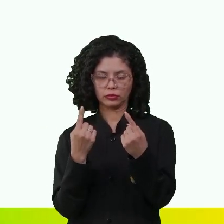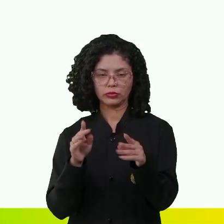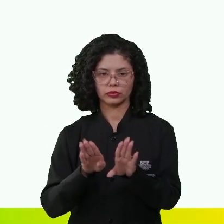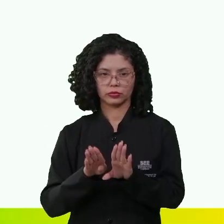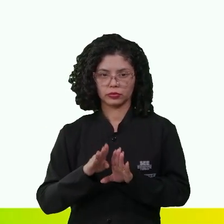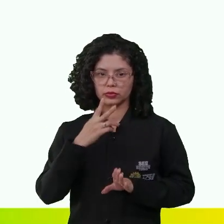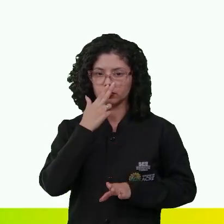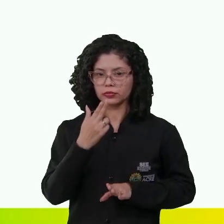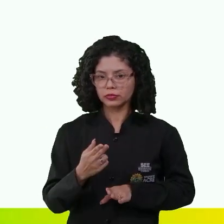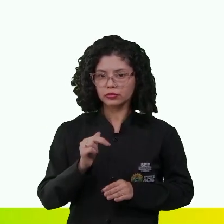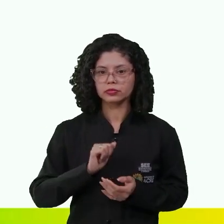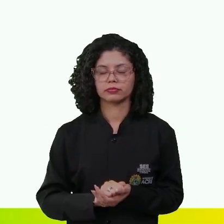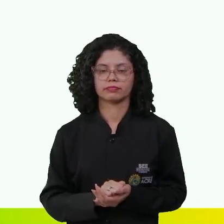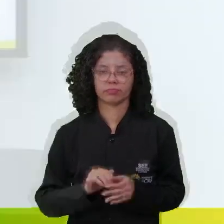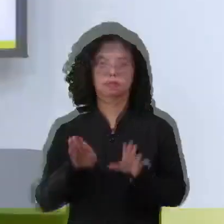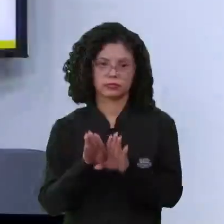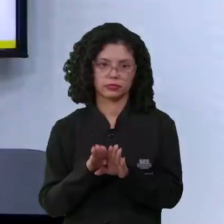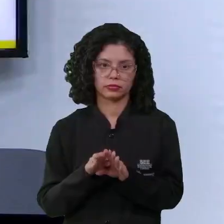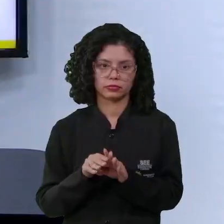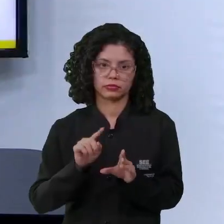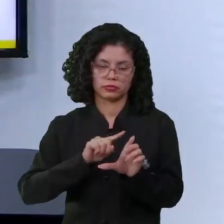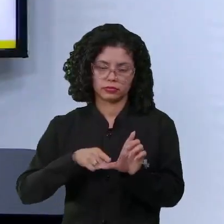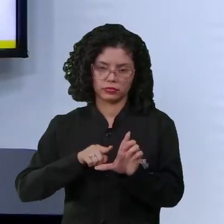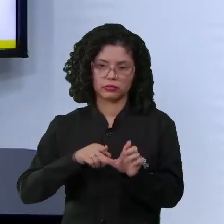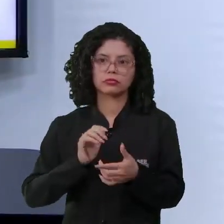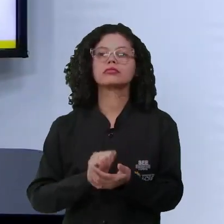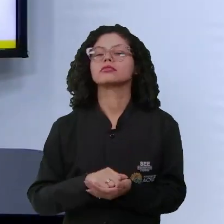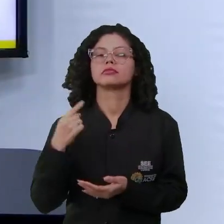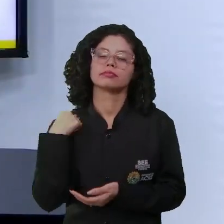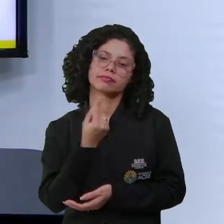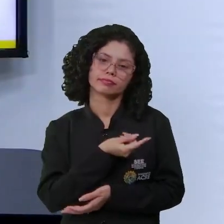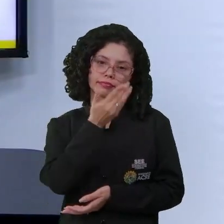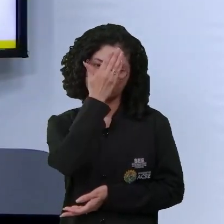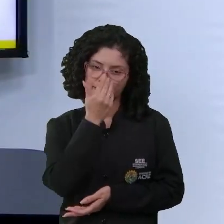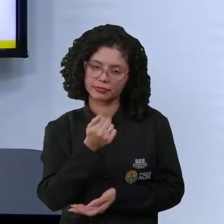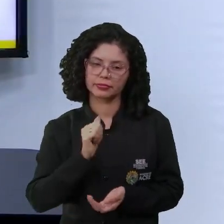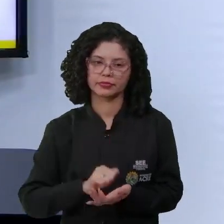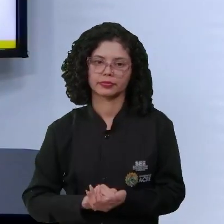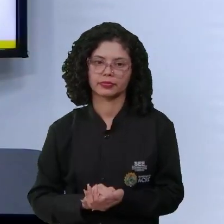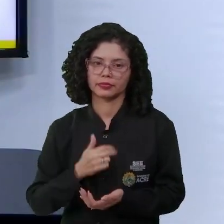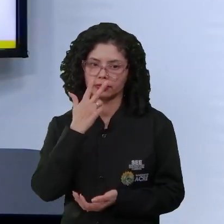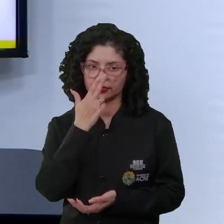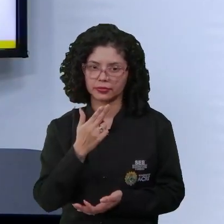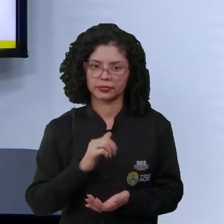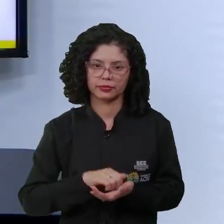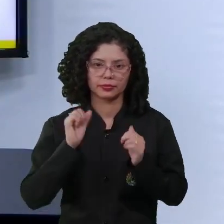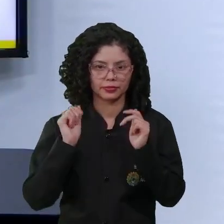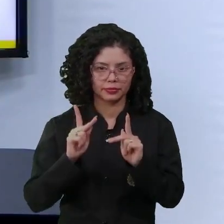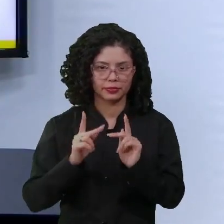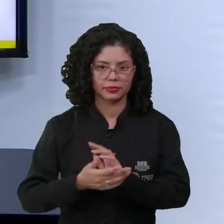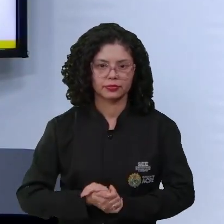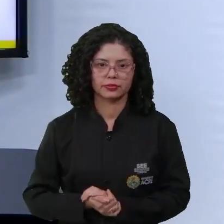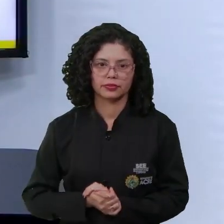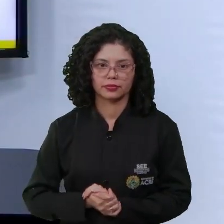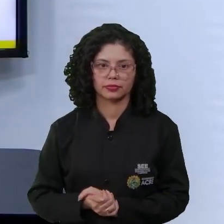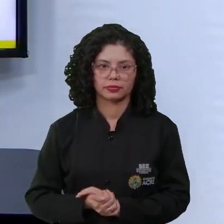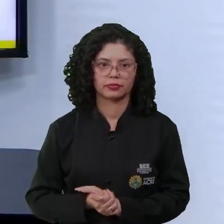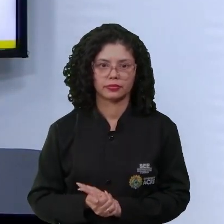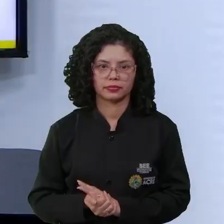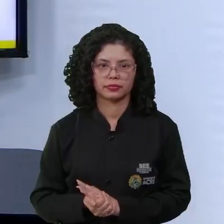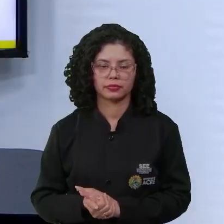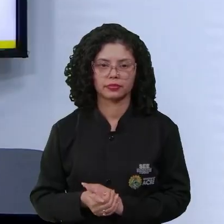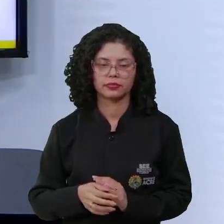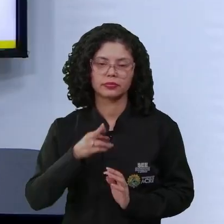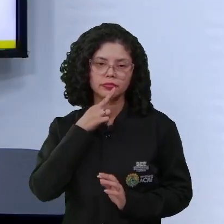pelo caso ângulo, ângulo, ângulo, nós sabemos que eles são semelhantes. Olha aí. Agora